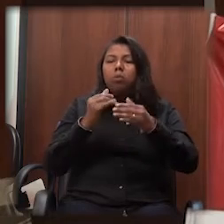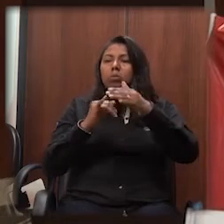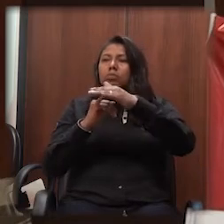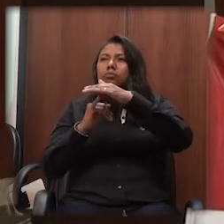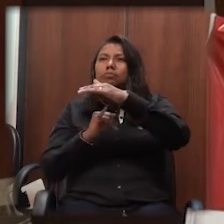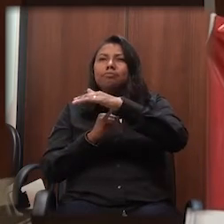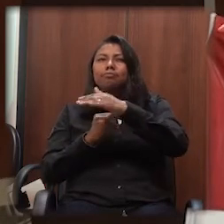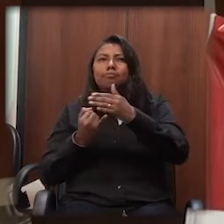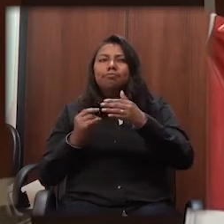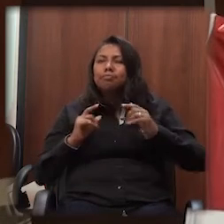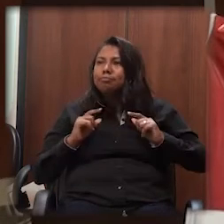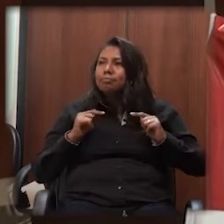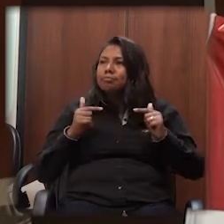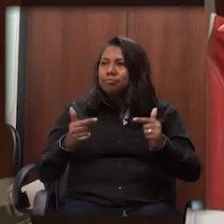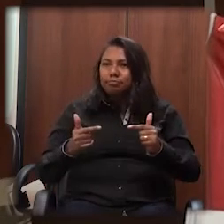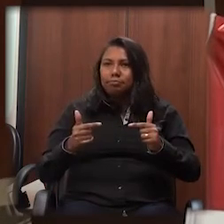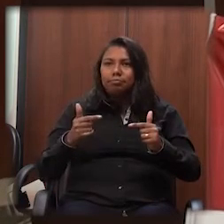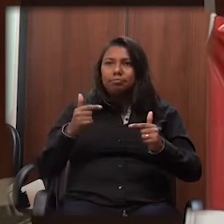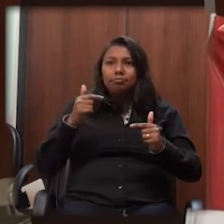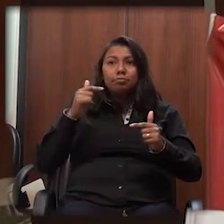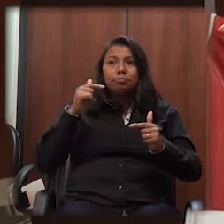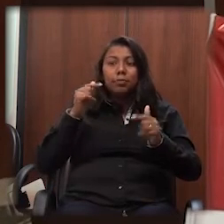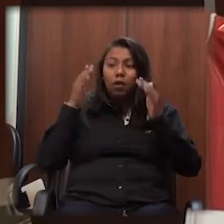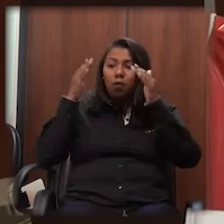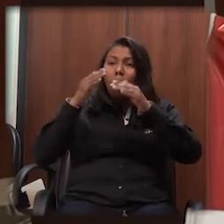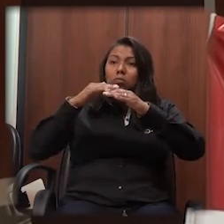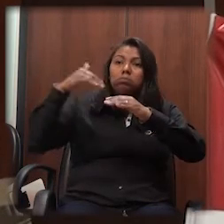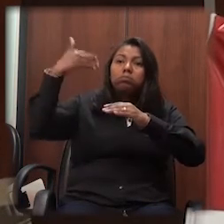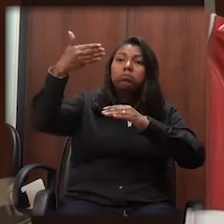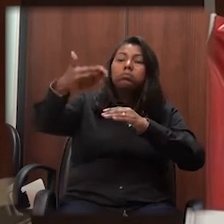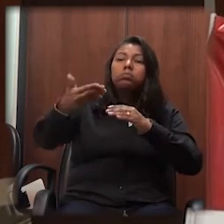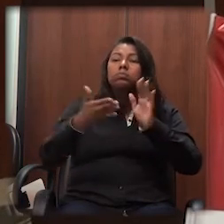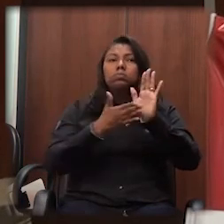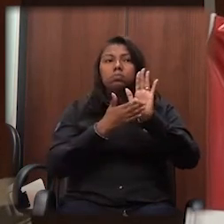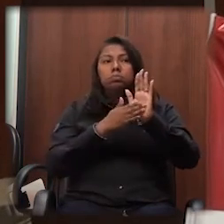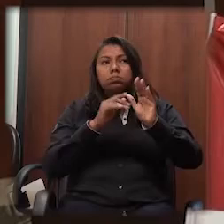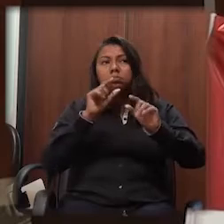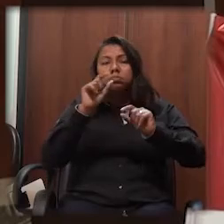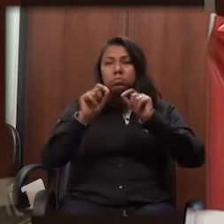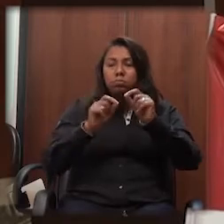questão de uma perspectiva externa, né, para a sociedade. O que era proposto, o que